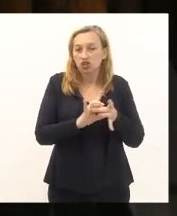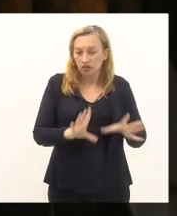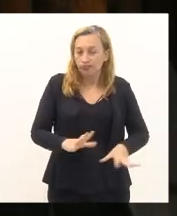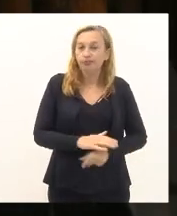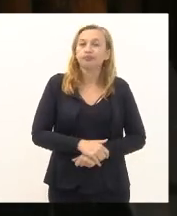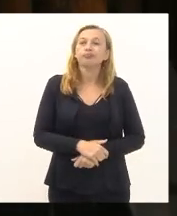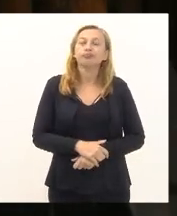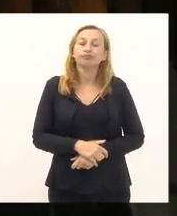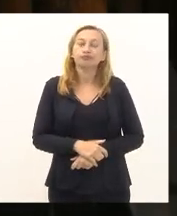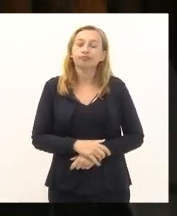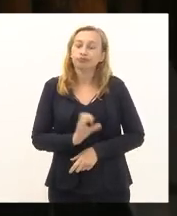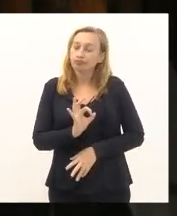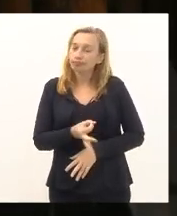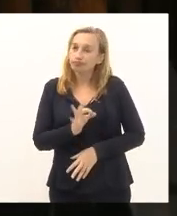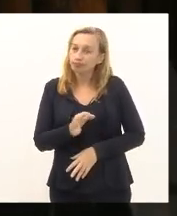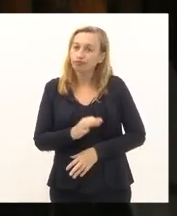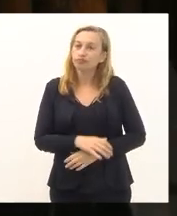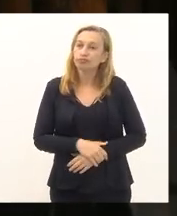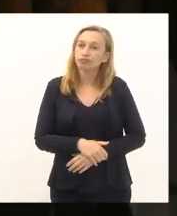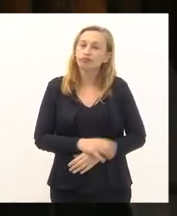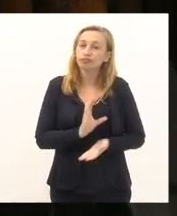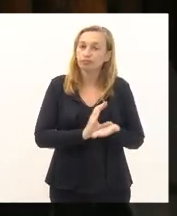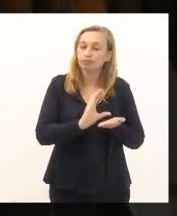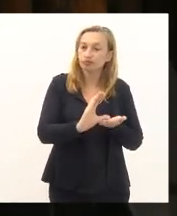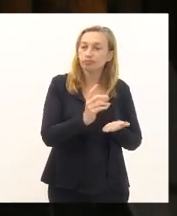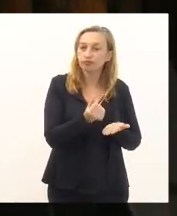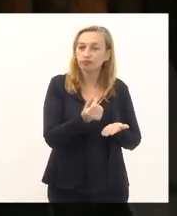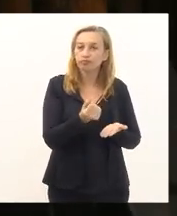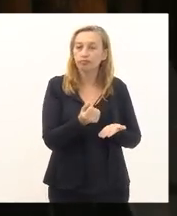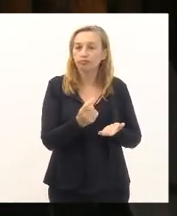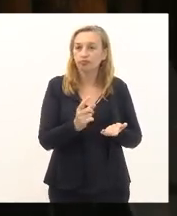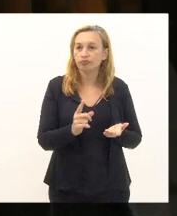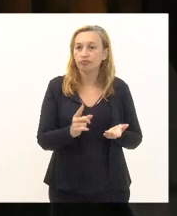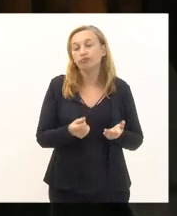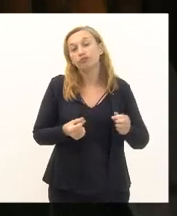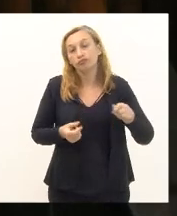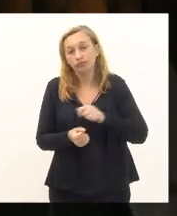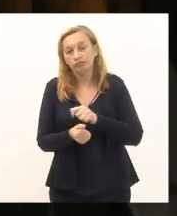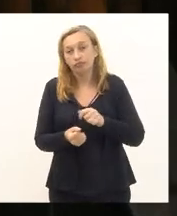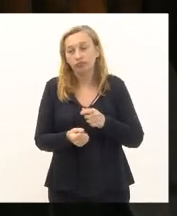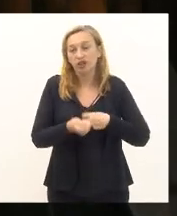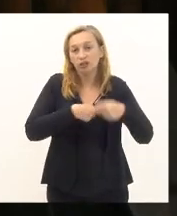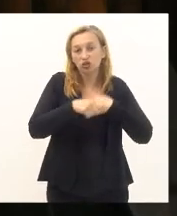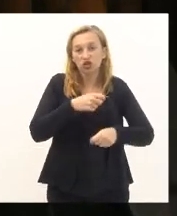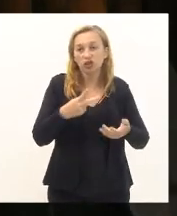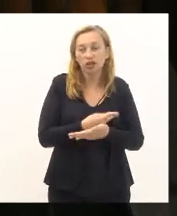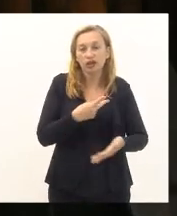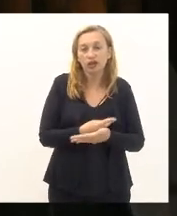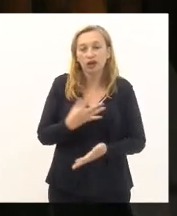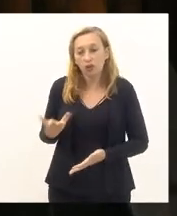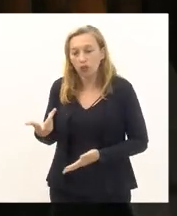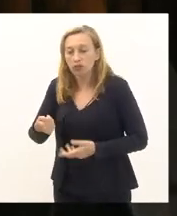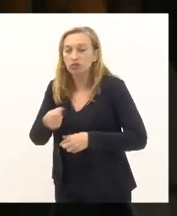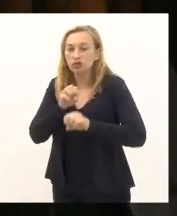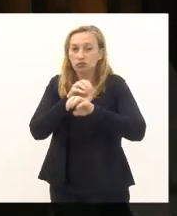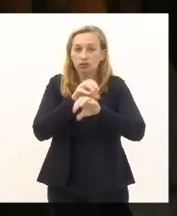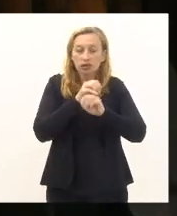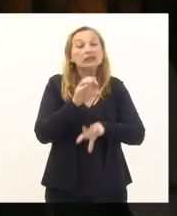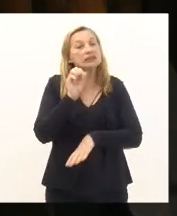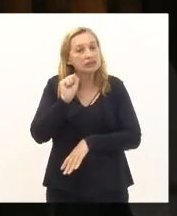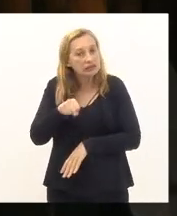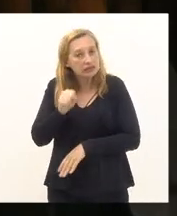né, de forma alguma, que o recurso público seja mal aplicado. Porque a gente quer educação de qualidade. A gente quer,